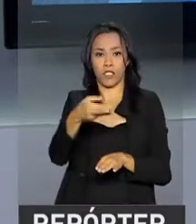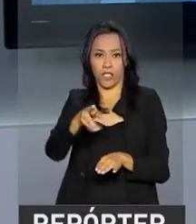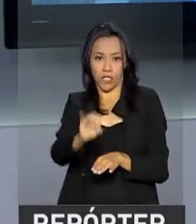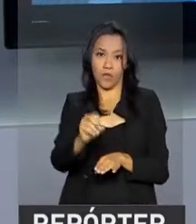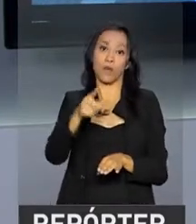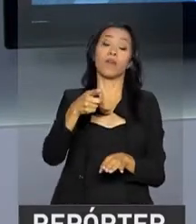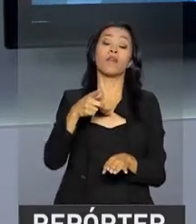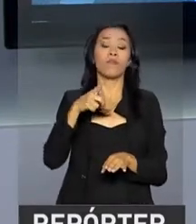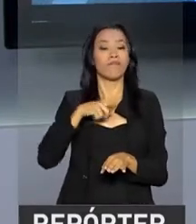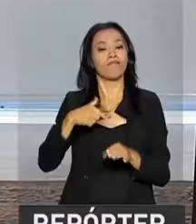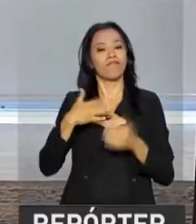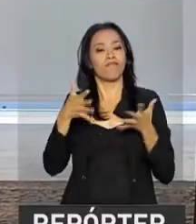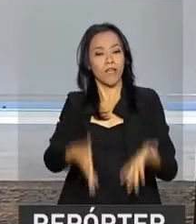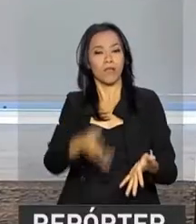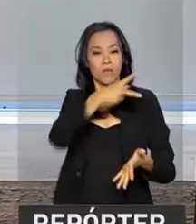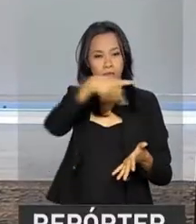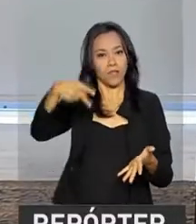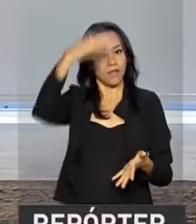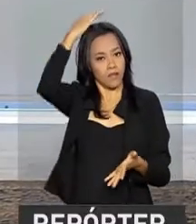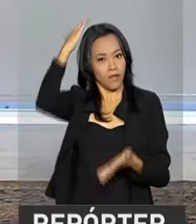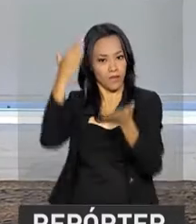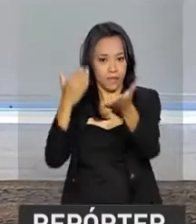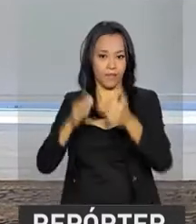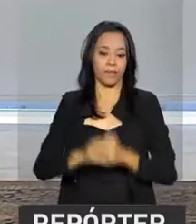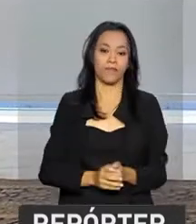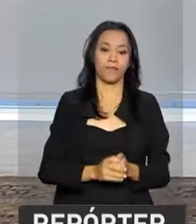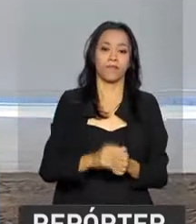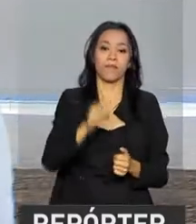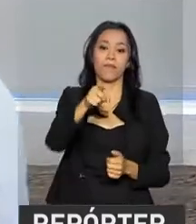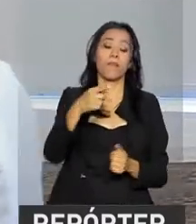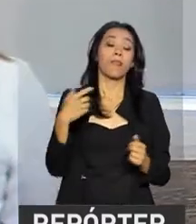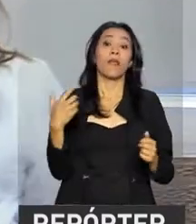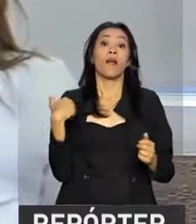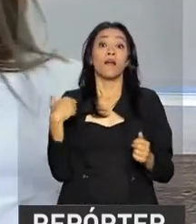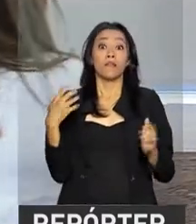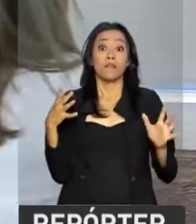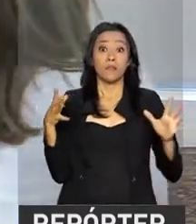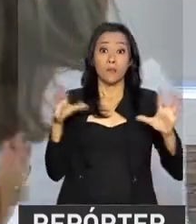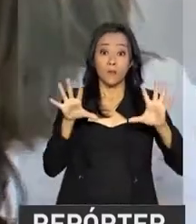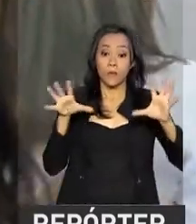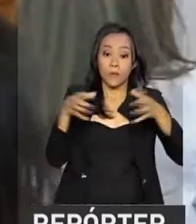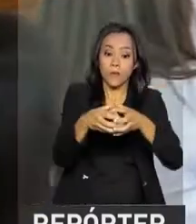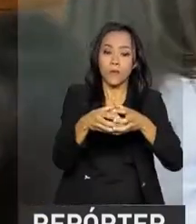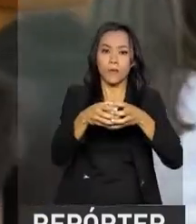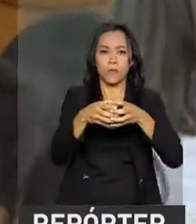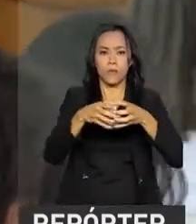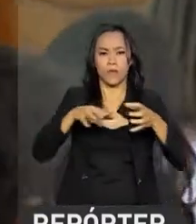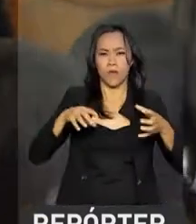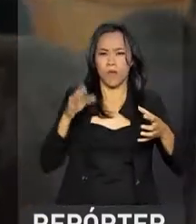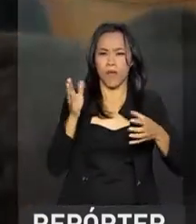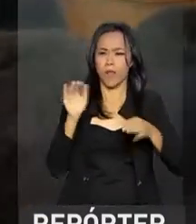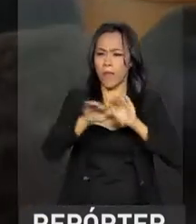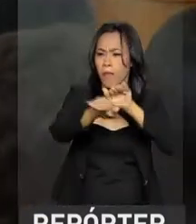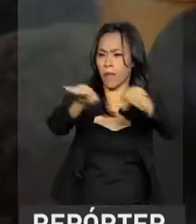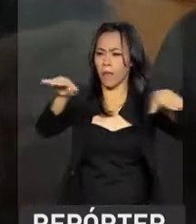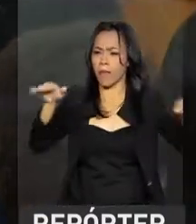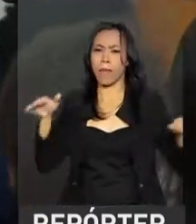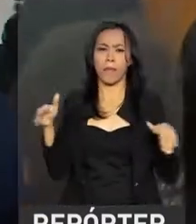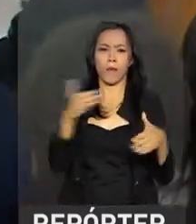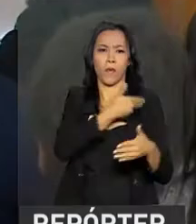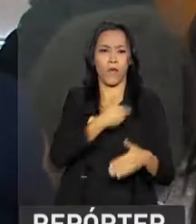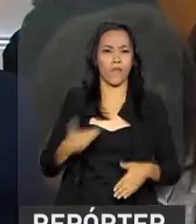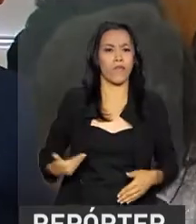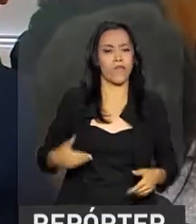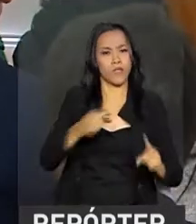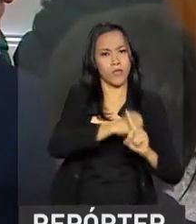michel temer uma rede para juntar forças e mobilizar a sociedade governo na promoção da igualdade